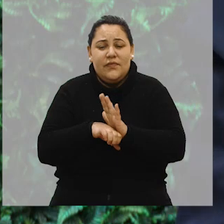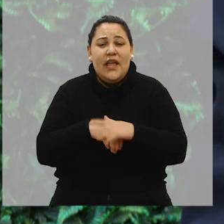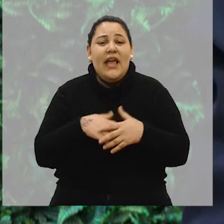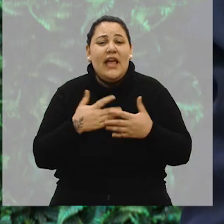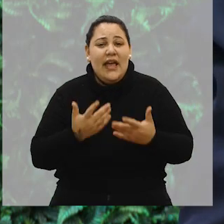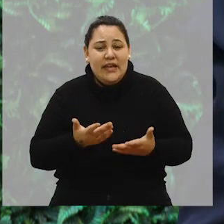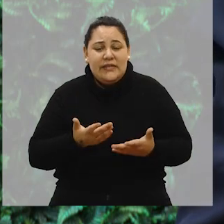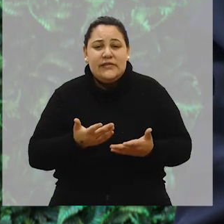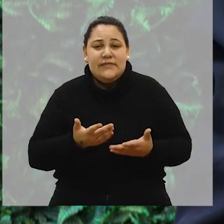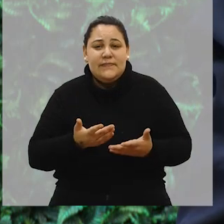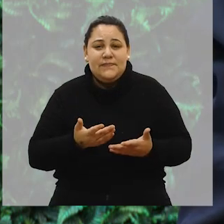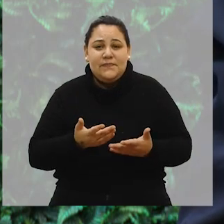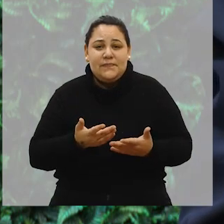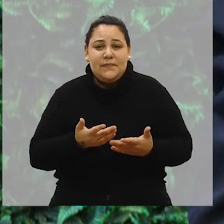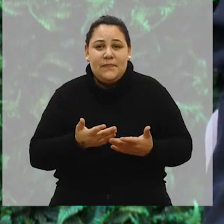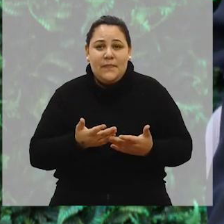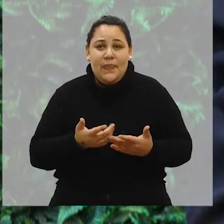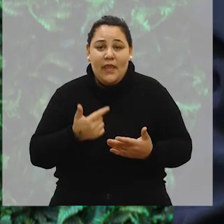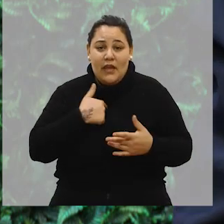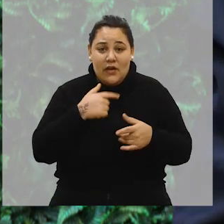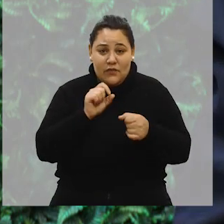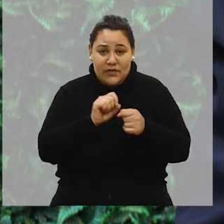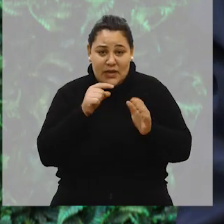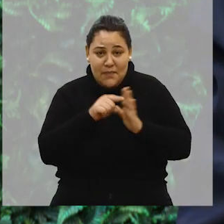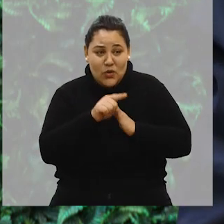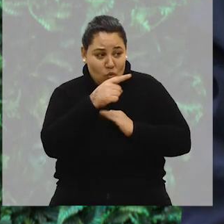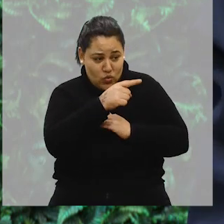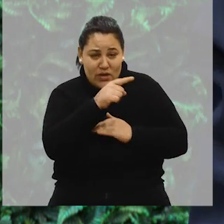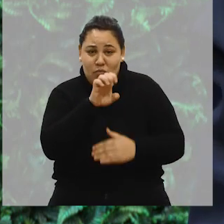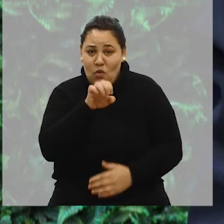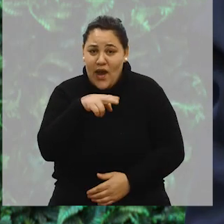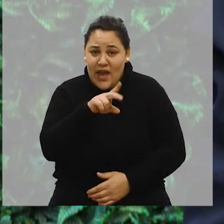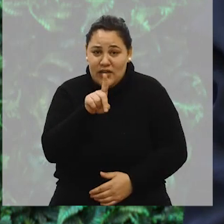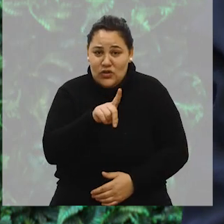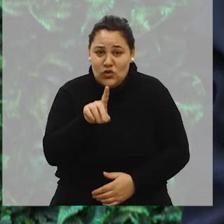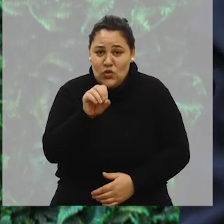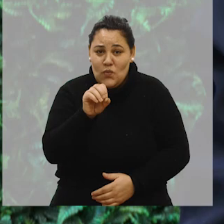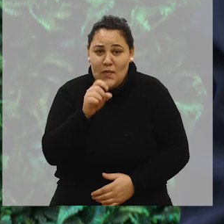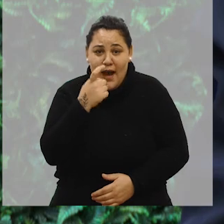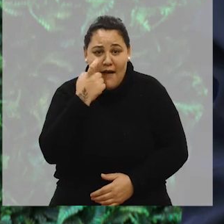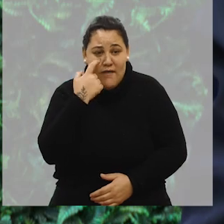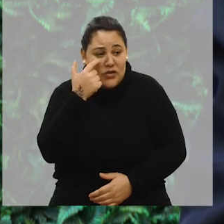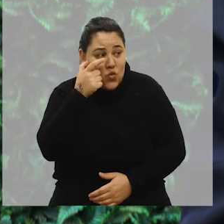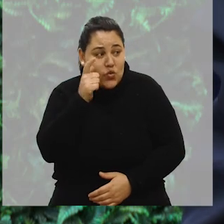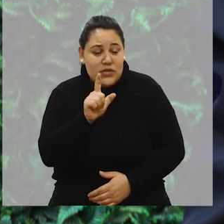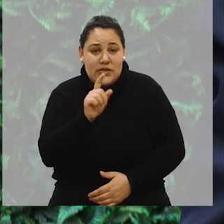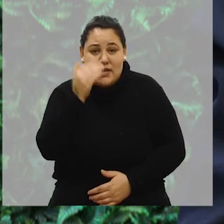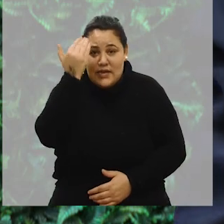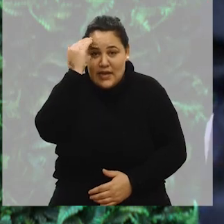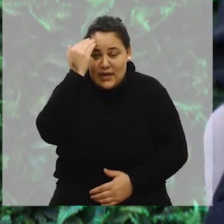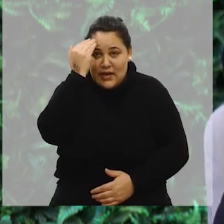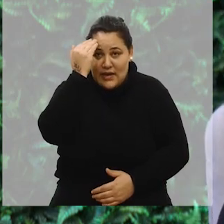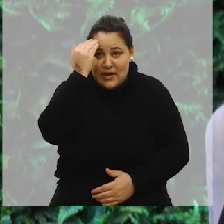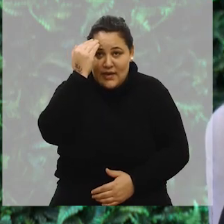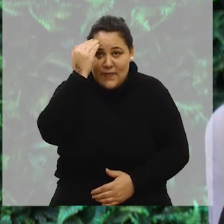E aí que eu fiz até a pergunta para o Enzo para ver se eu conseguia entender se